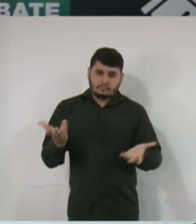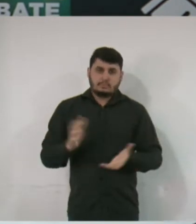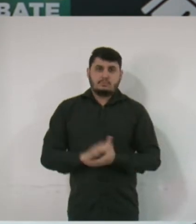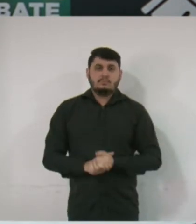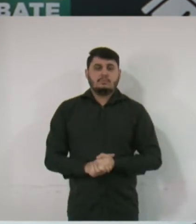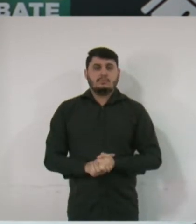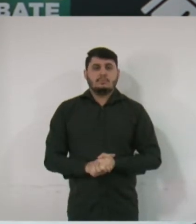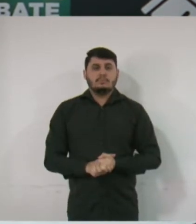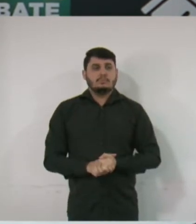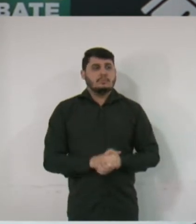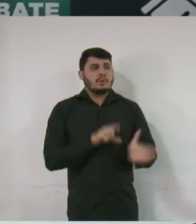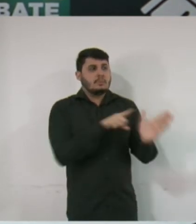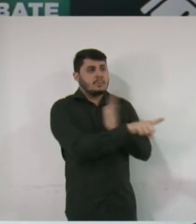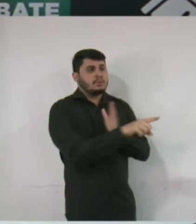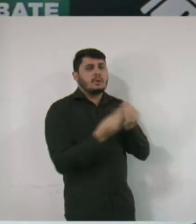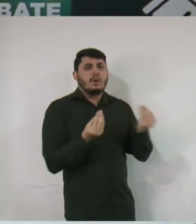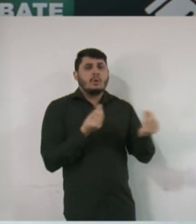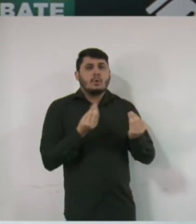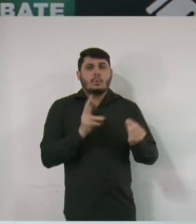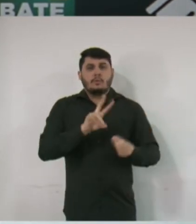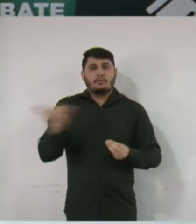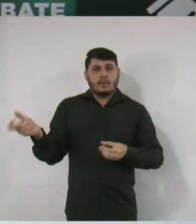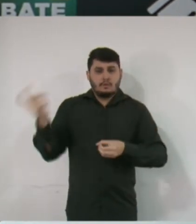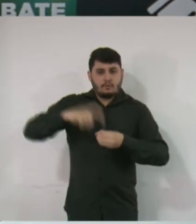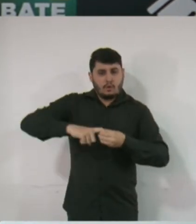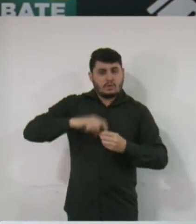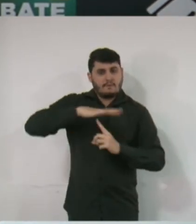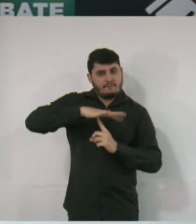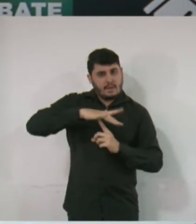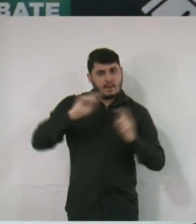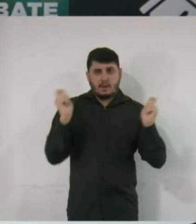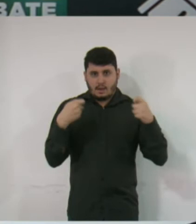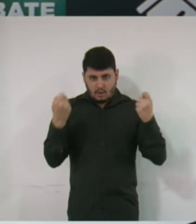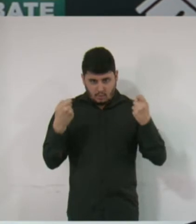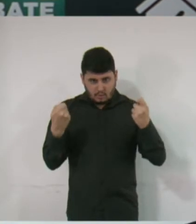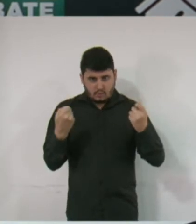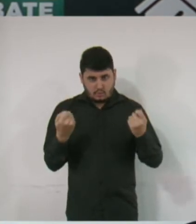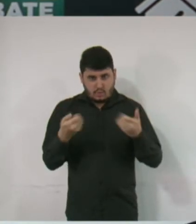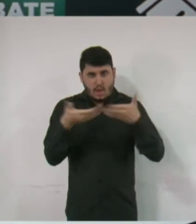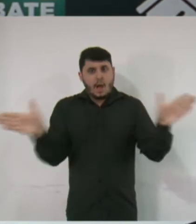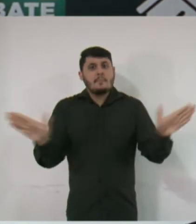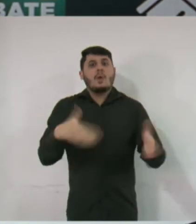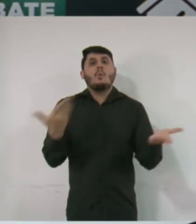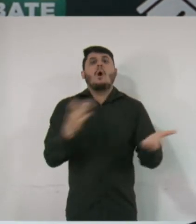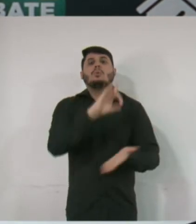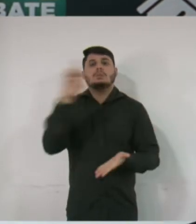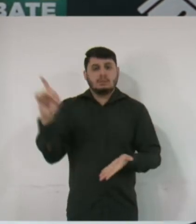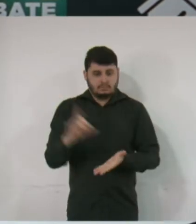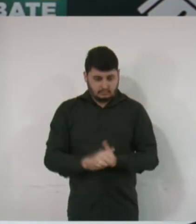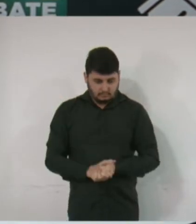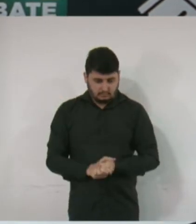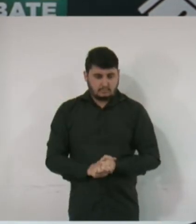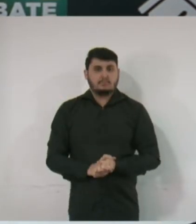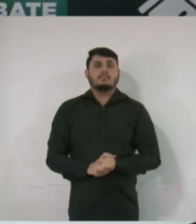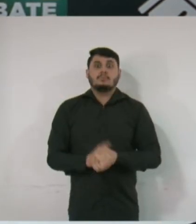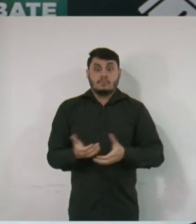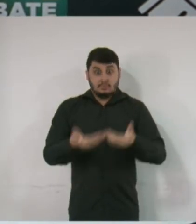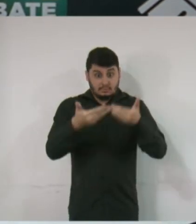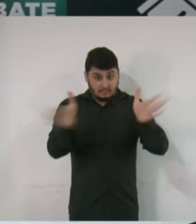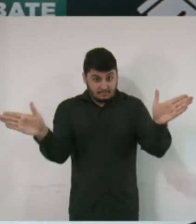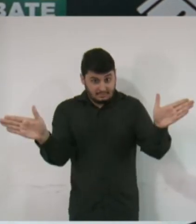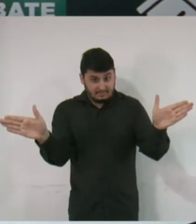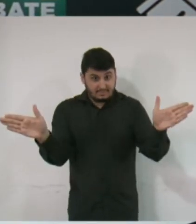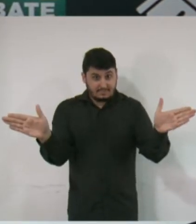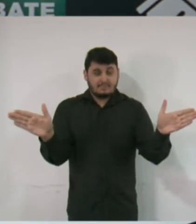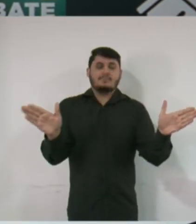será a retomada da Sulanca e quando reabre? A retomada da Sulanca, ela será feita conforme a gente